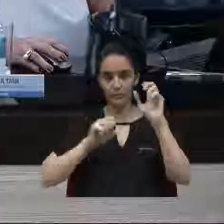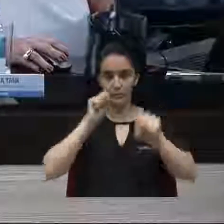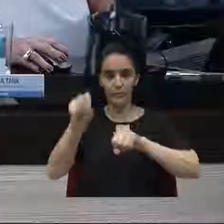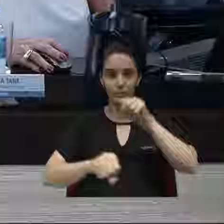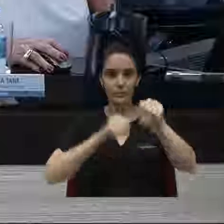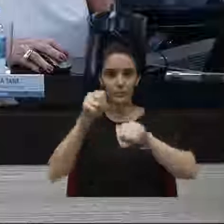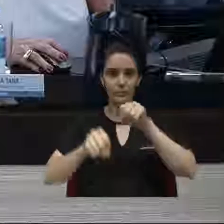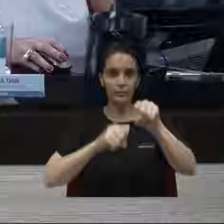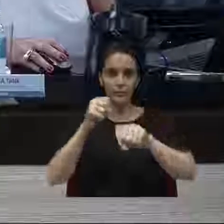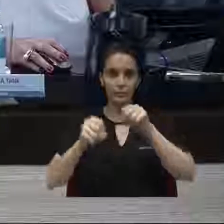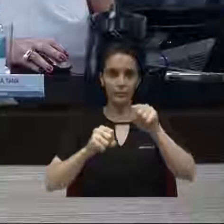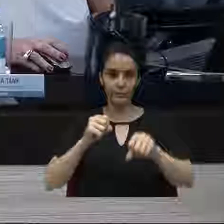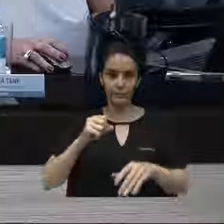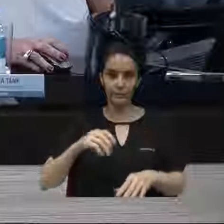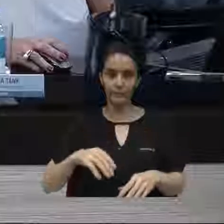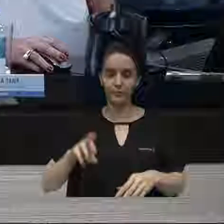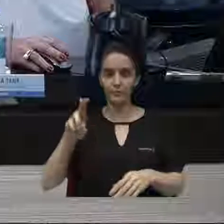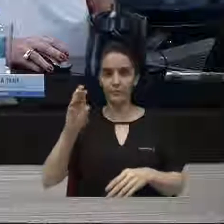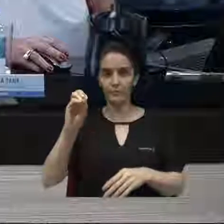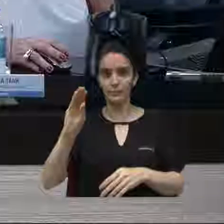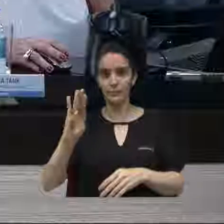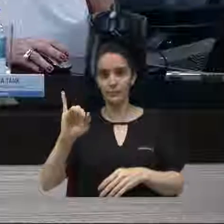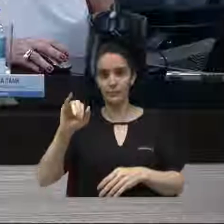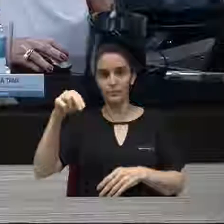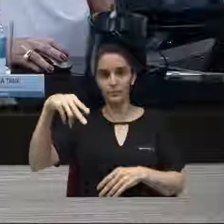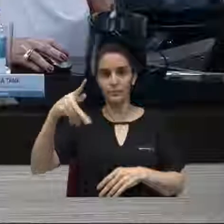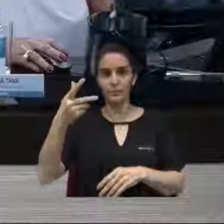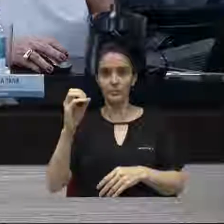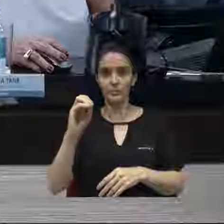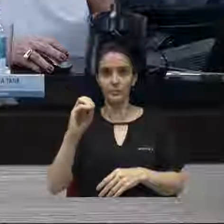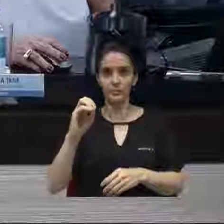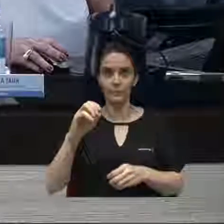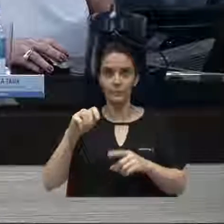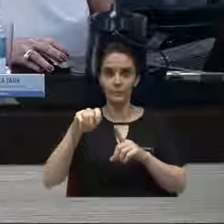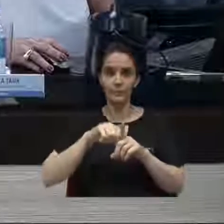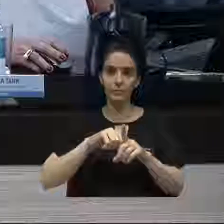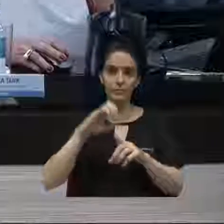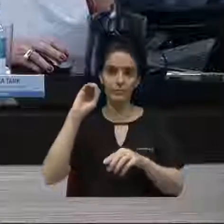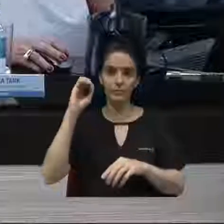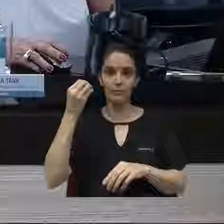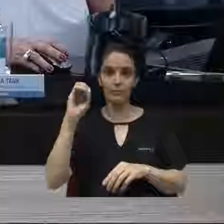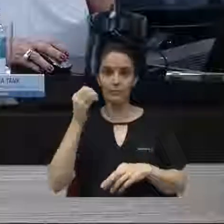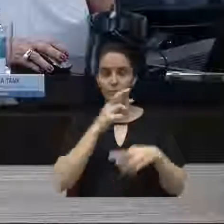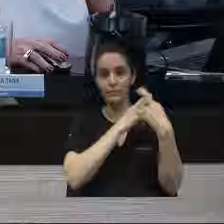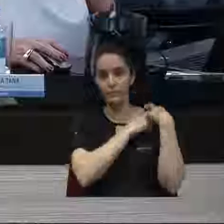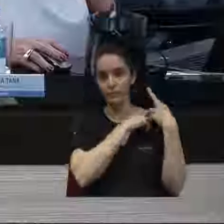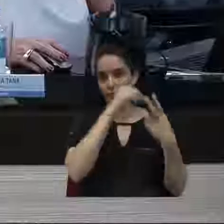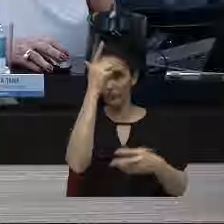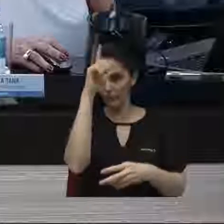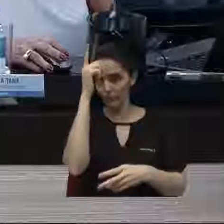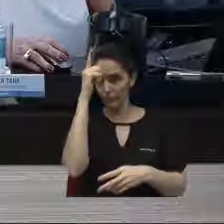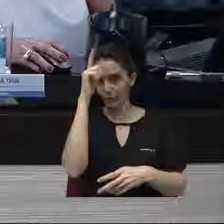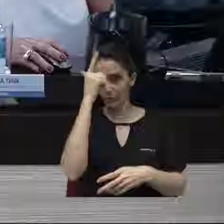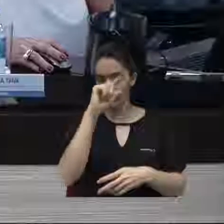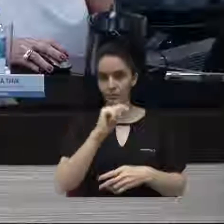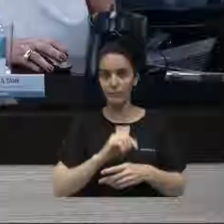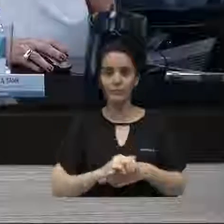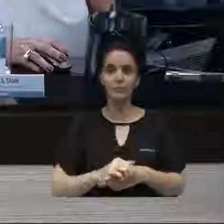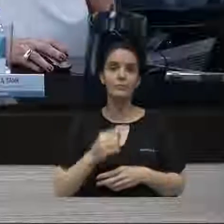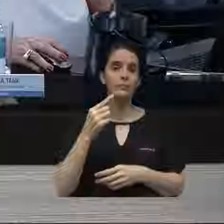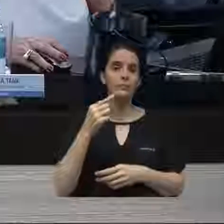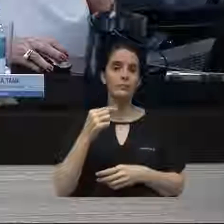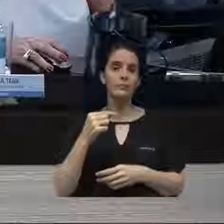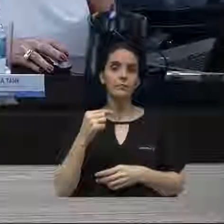Robinho, que acontece no mês de outubro de cada ano. Autoria do vereador Sidney Pascotto e Claudemir